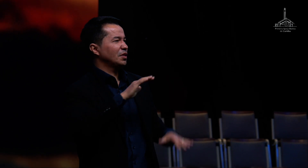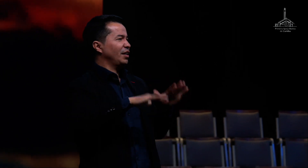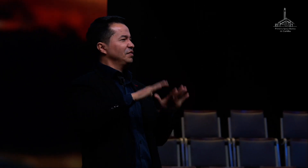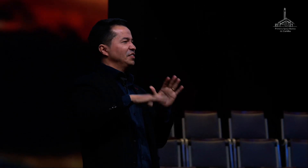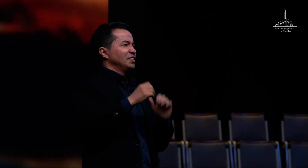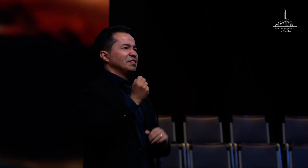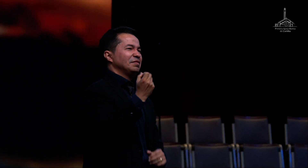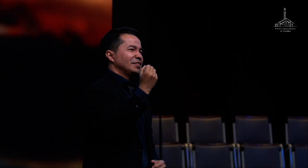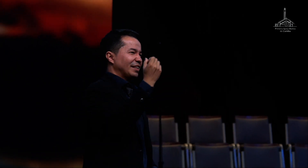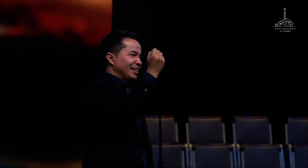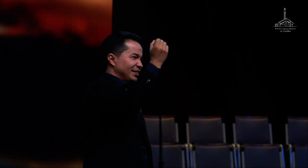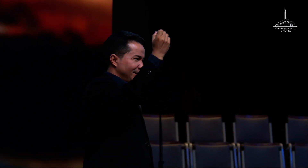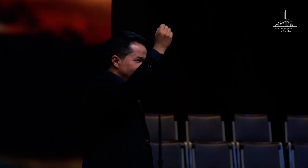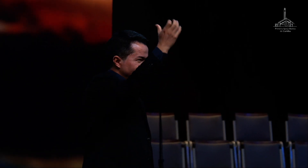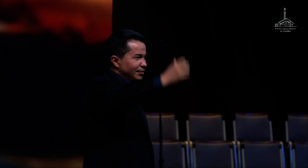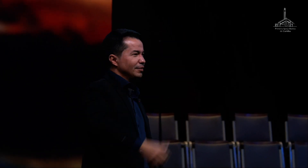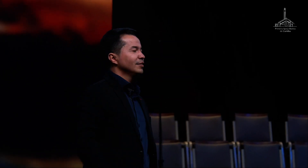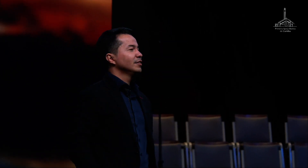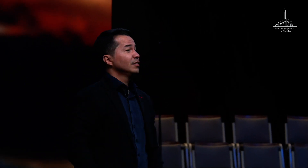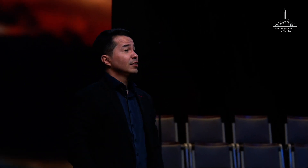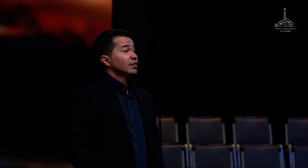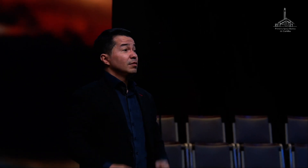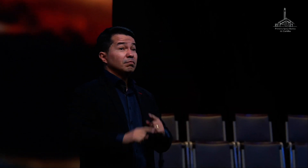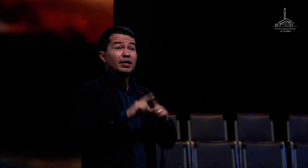Sabe, eu às vezes viajo,